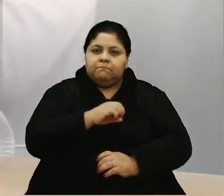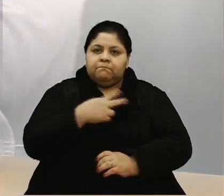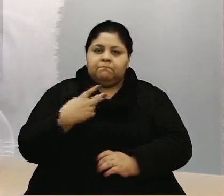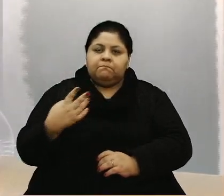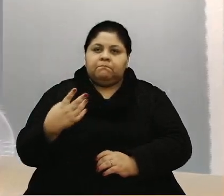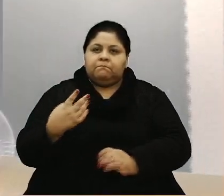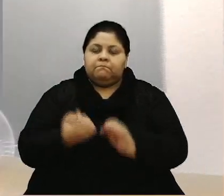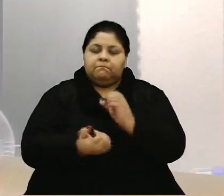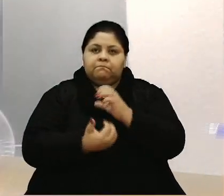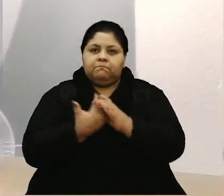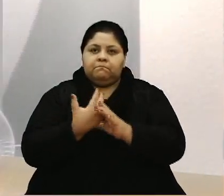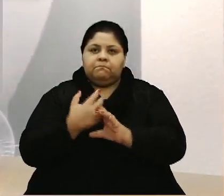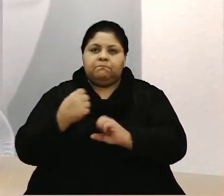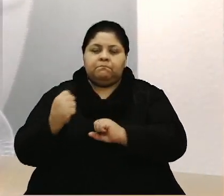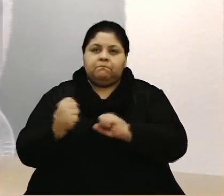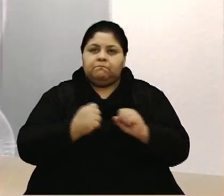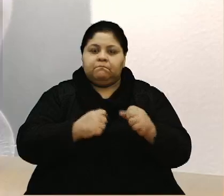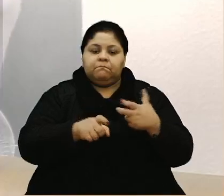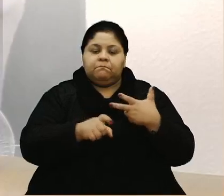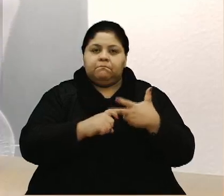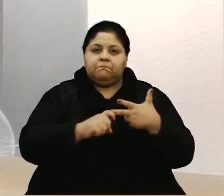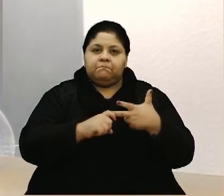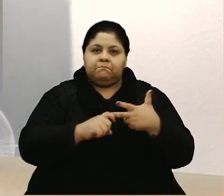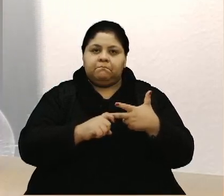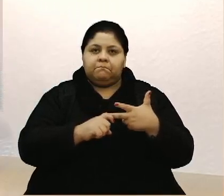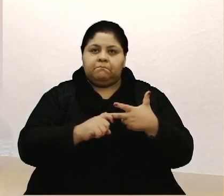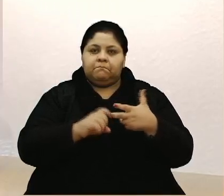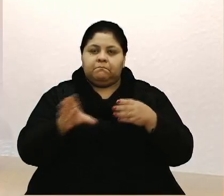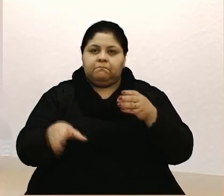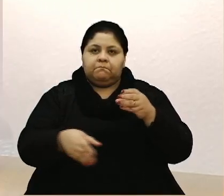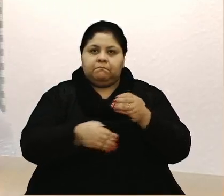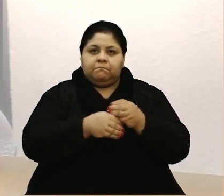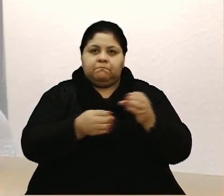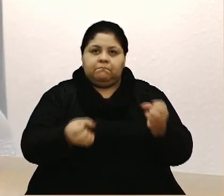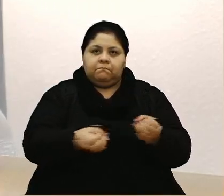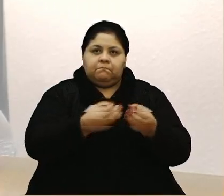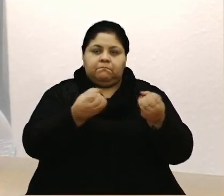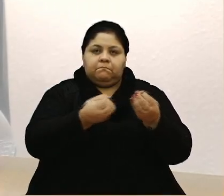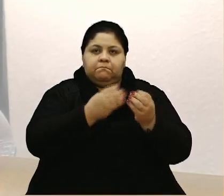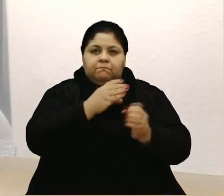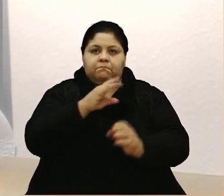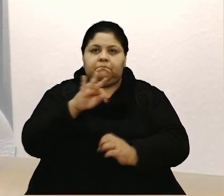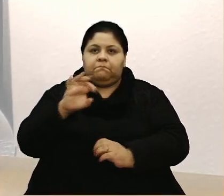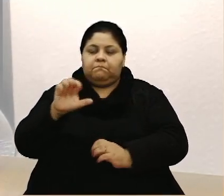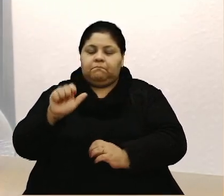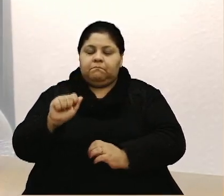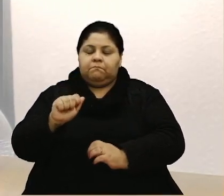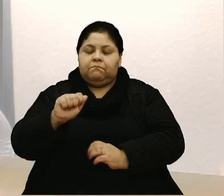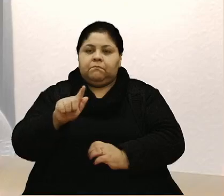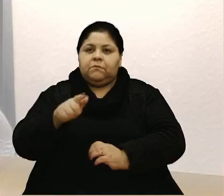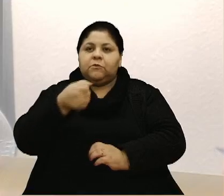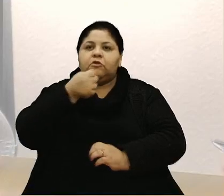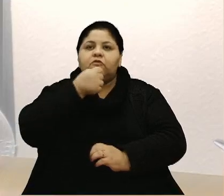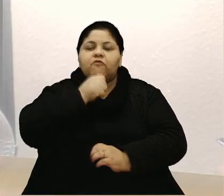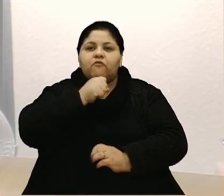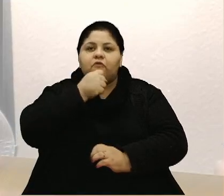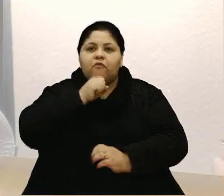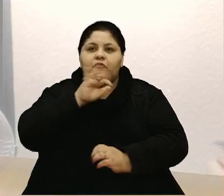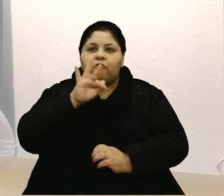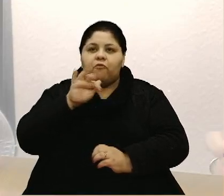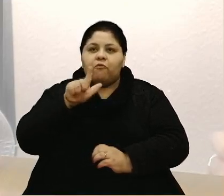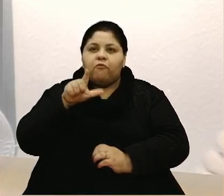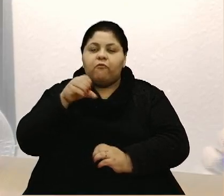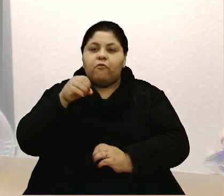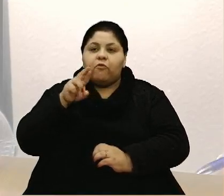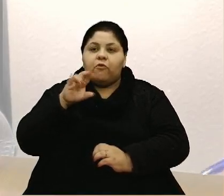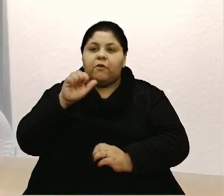61/2024, de autoria do Poder Executivo, que inclui a festa campeira do CTG Vovô Florian no calendário oficial de eventos do município de